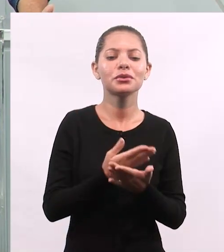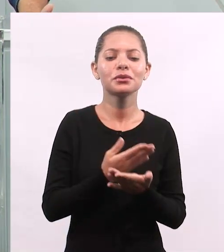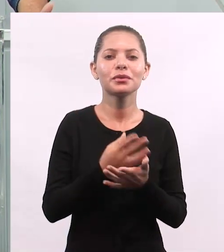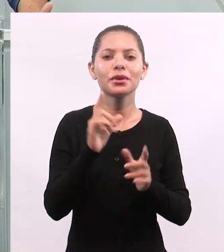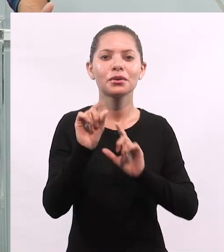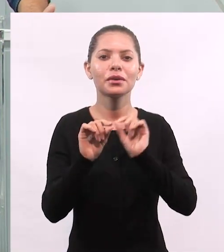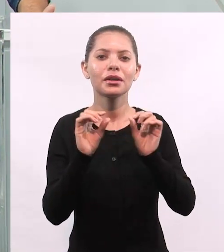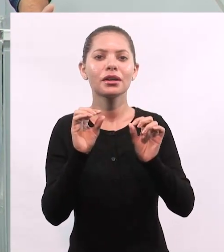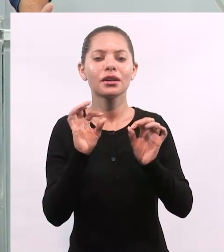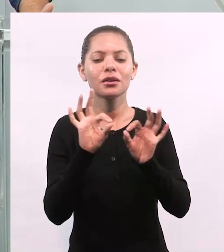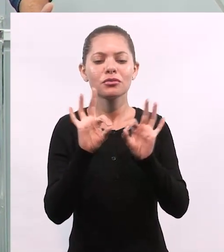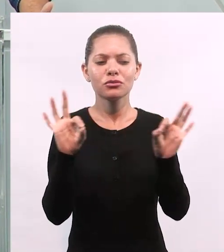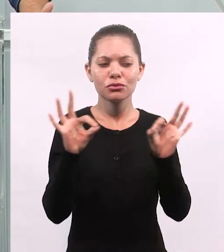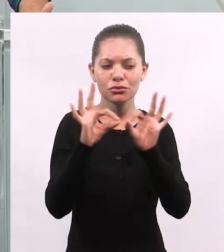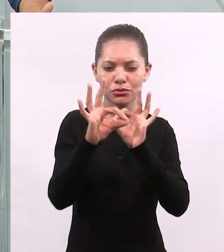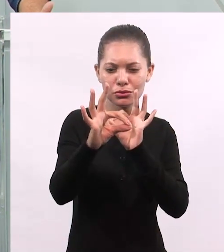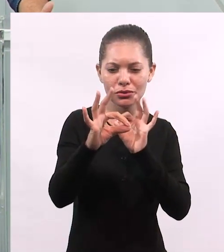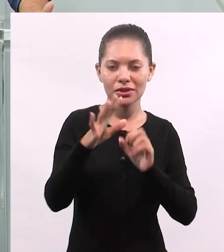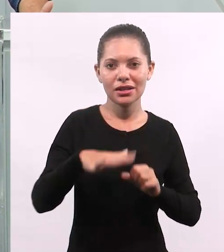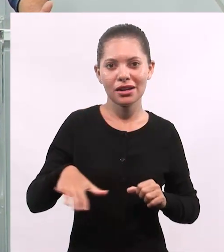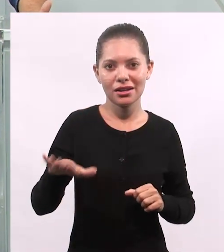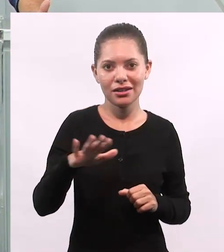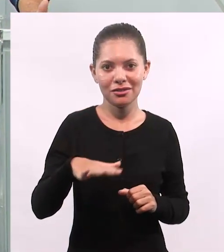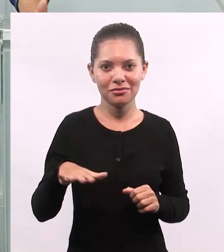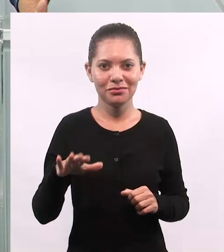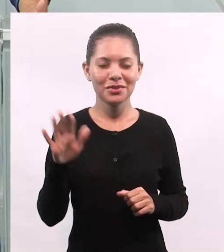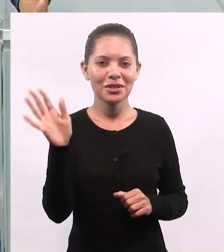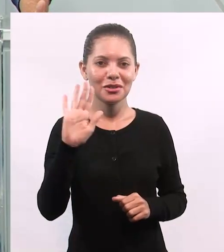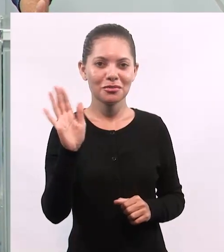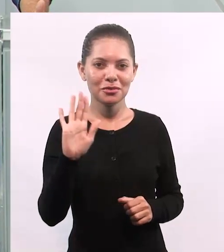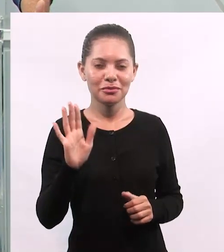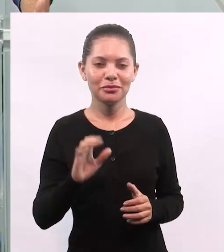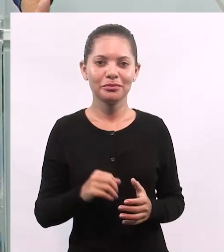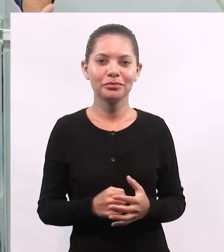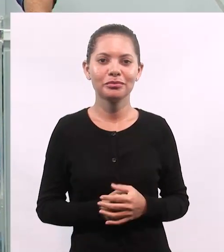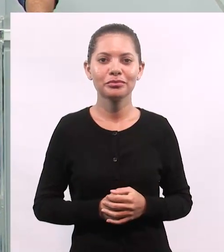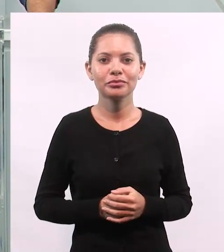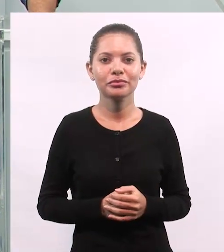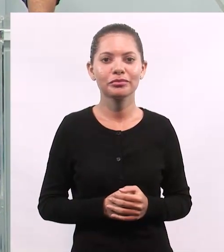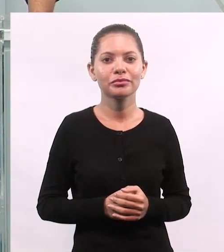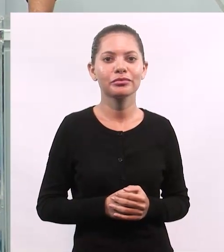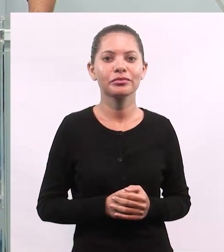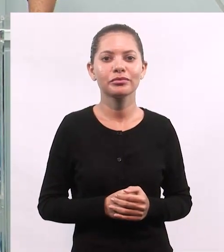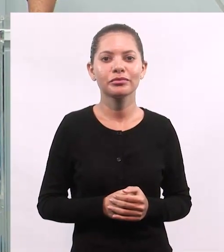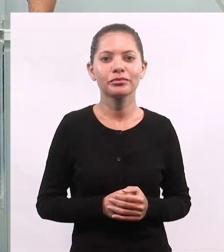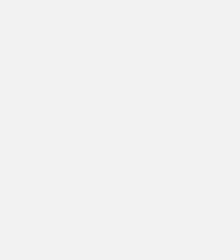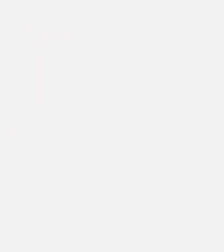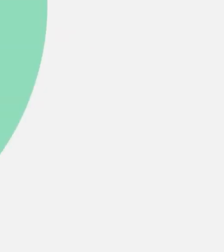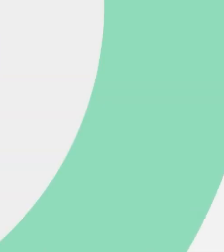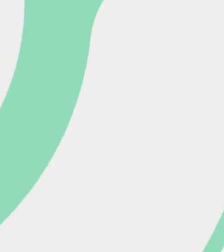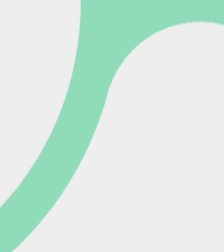veremos como mensurar o perímetro e a área dessas figuras. Até a próxima.